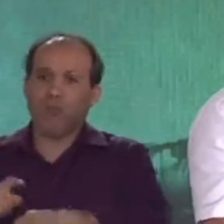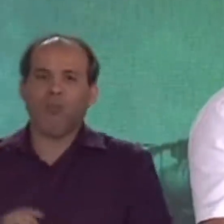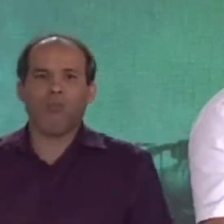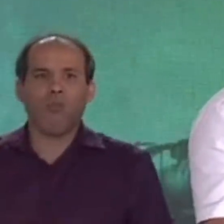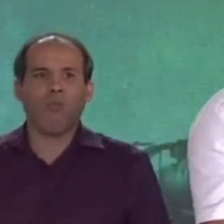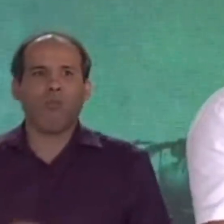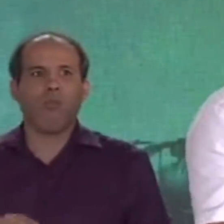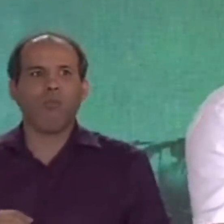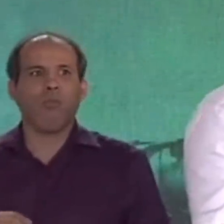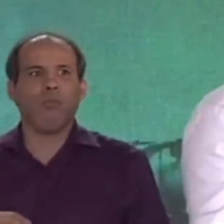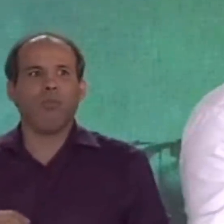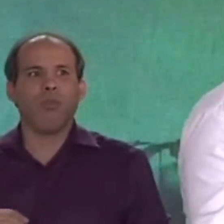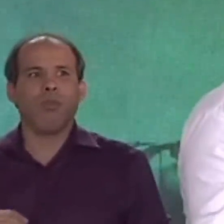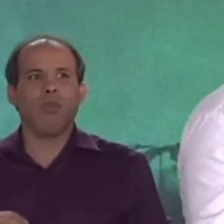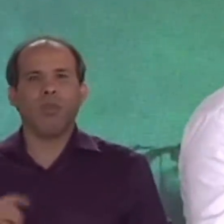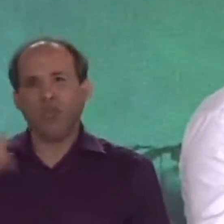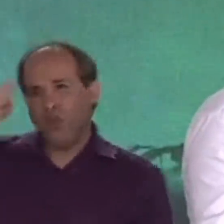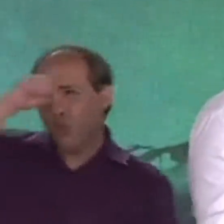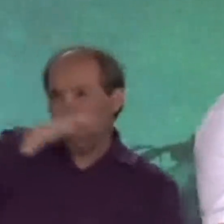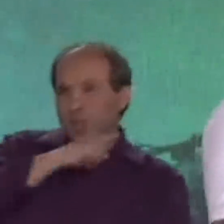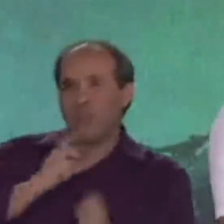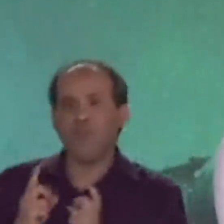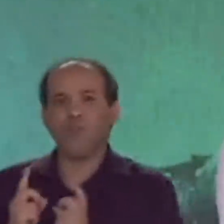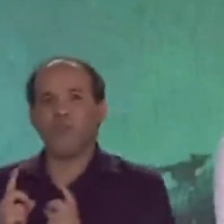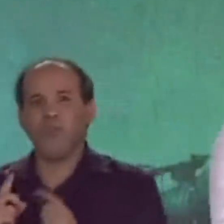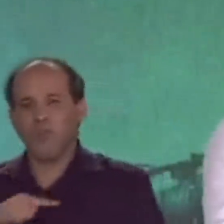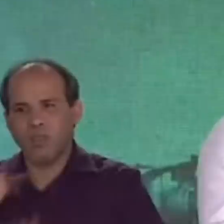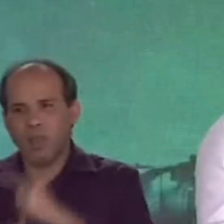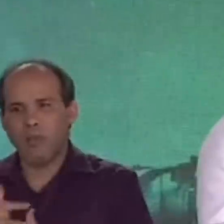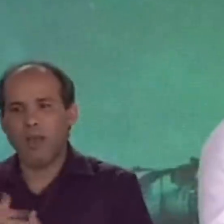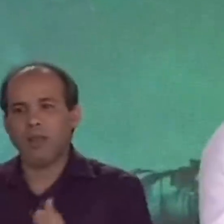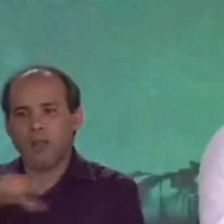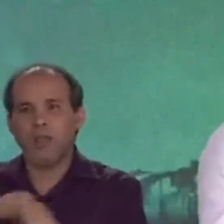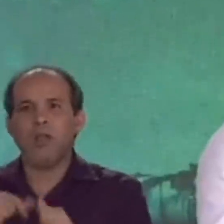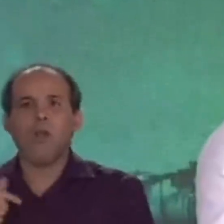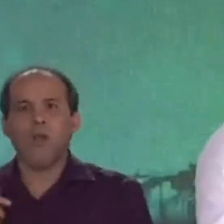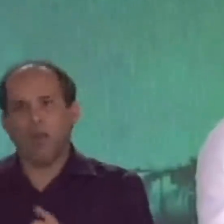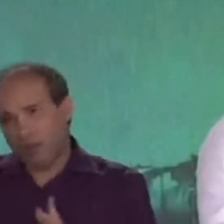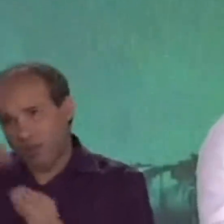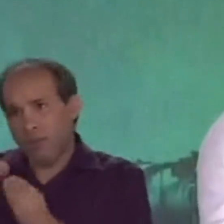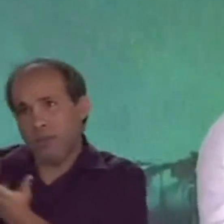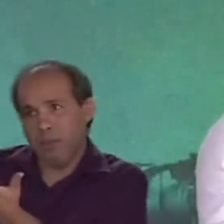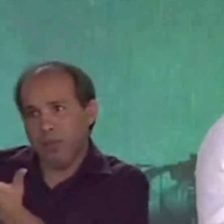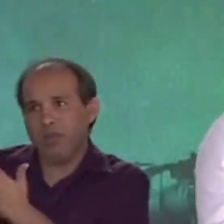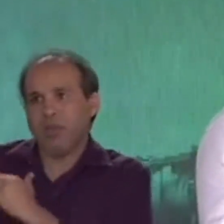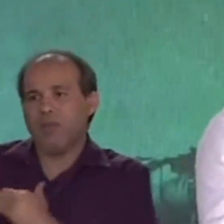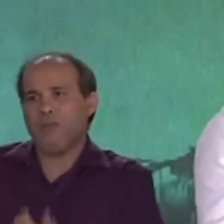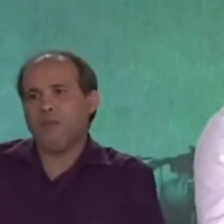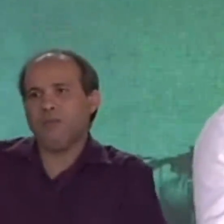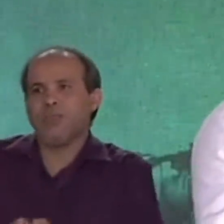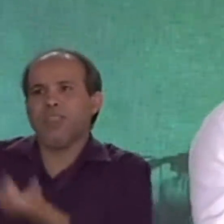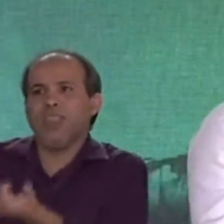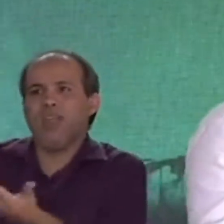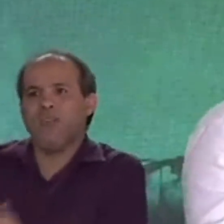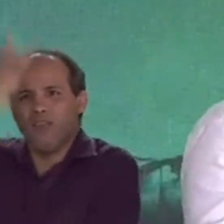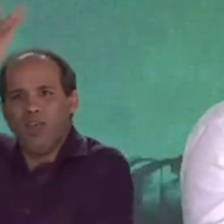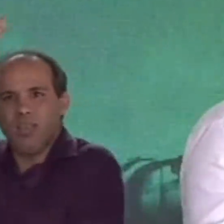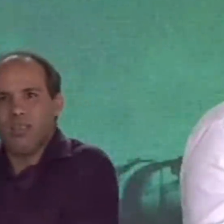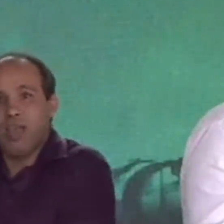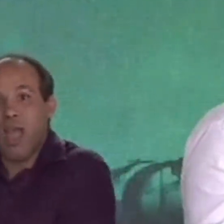criava dificuldade para vender facilidade. Hoje, essa equação se inverteu.